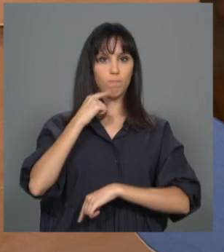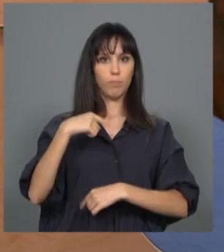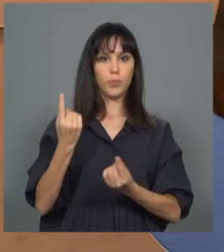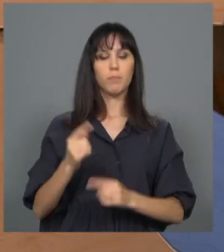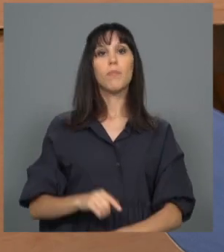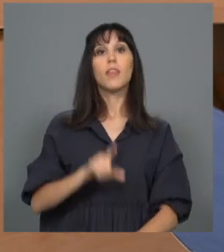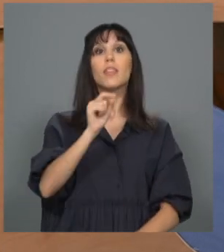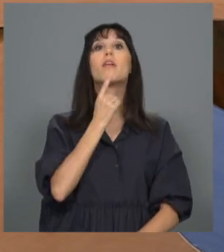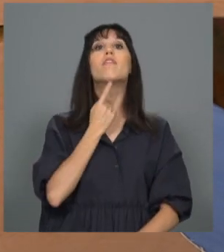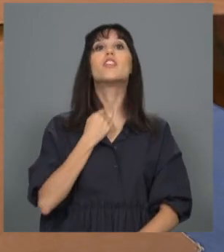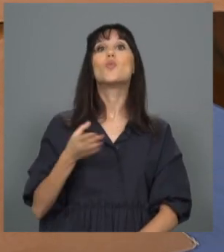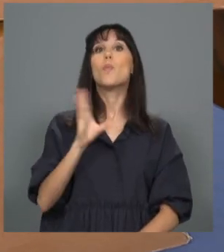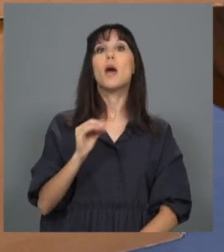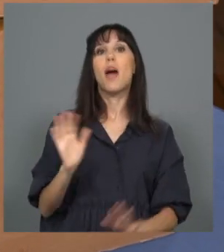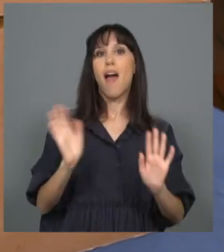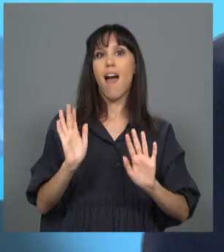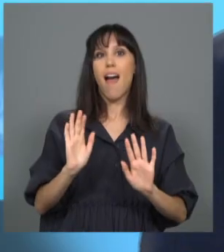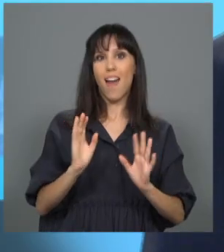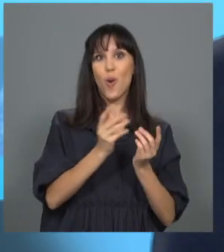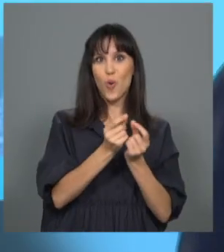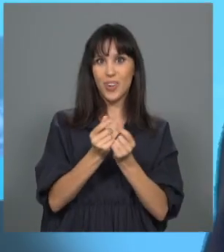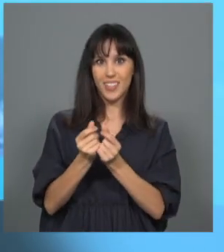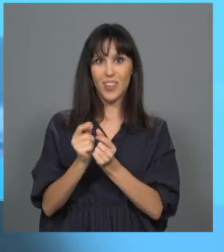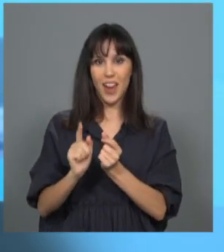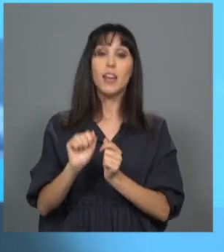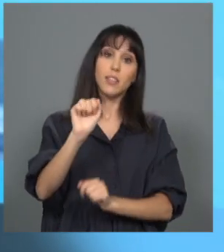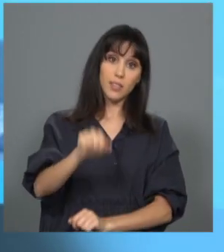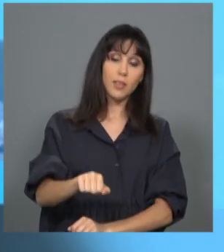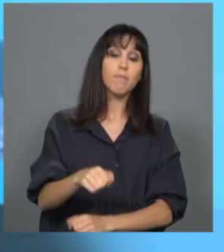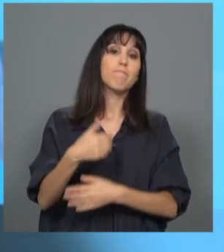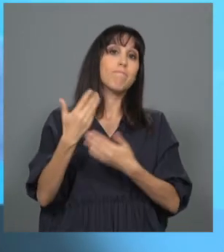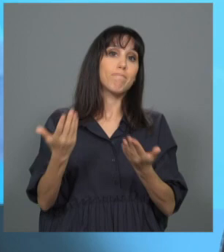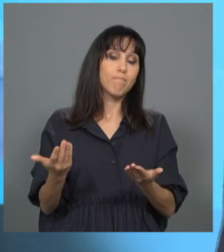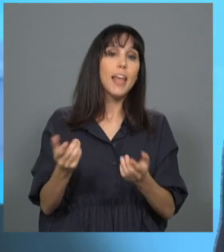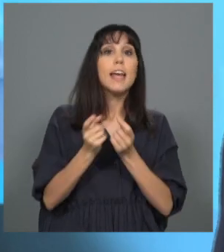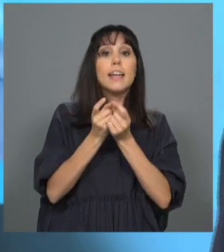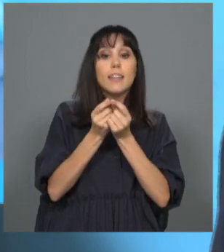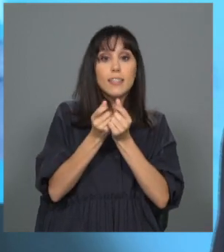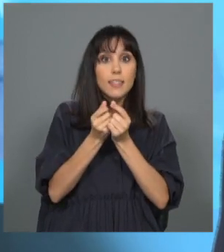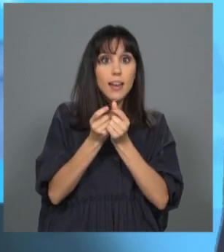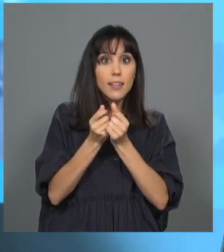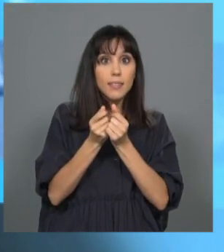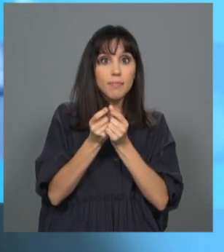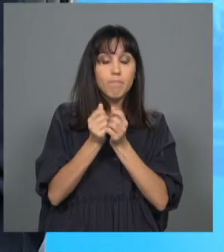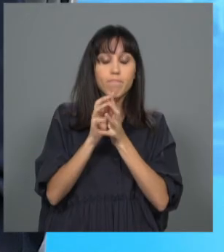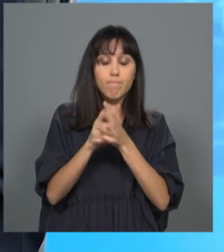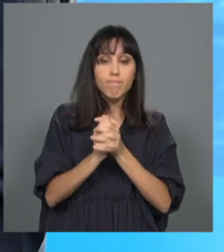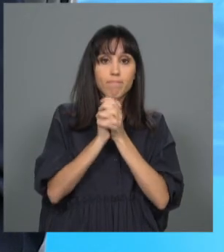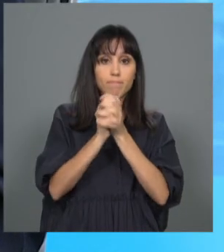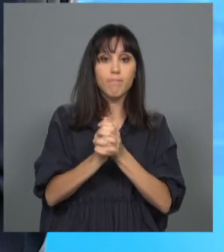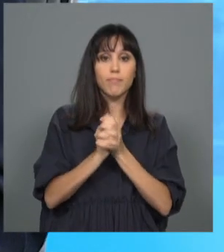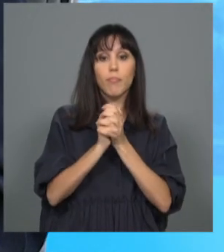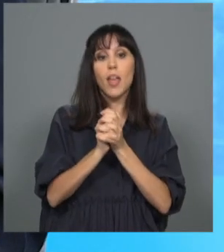deixeis cair a tentação, assim termina esta oração. Assim termina esta oração. Repetida. Enfim, rezar não deveria